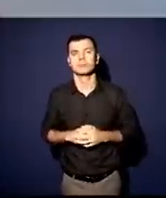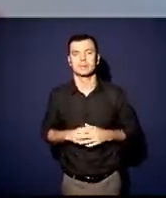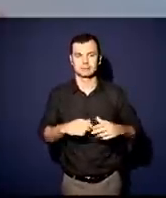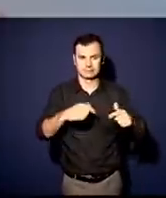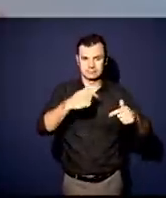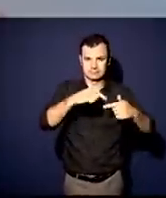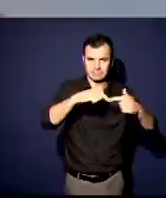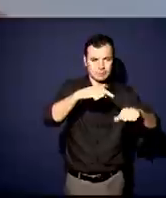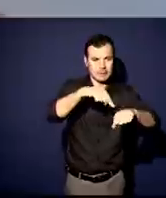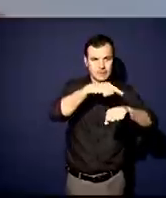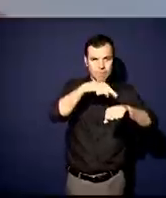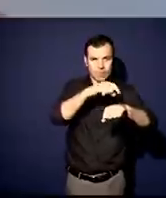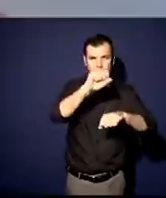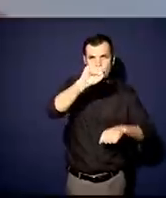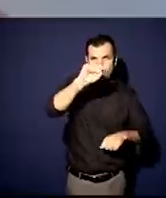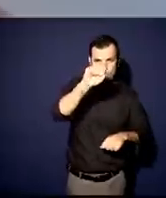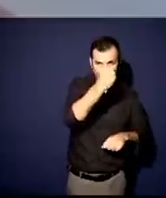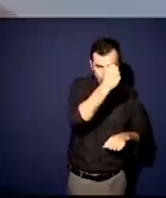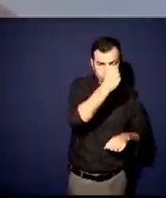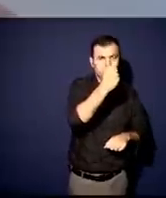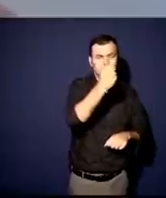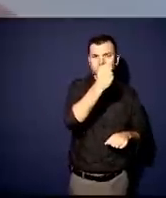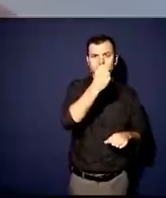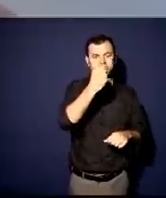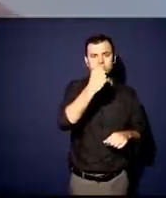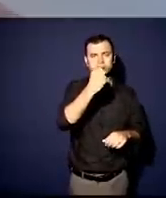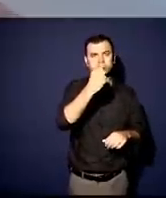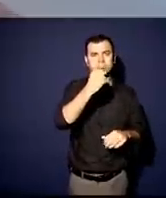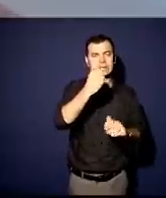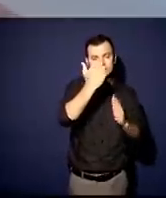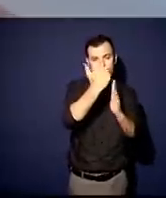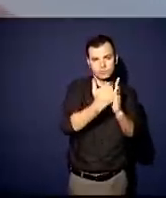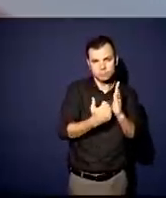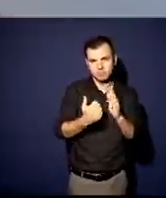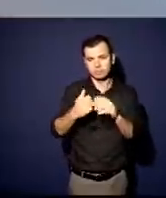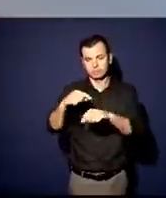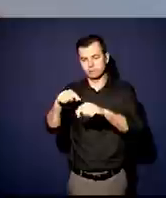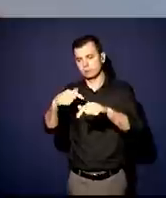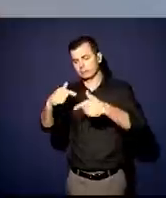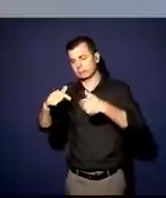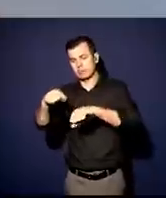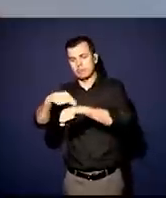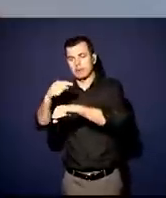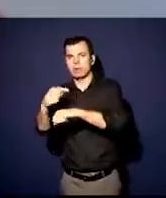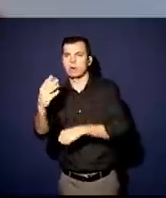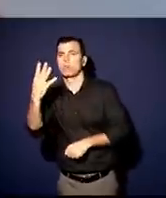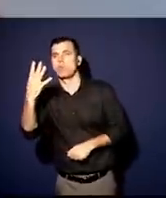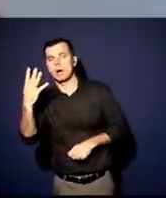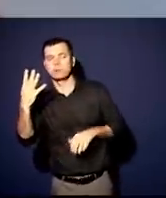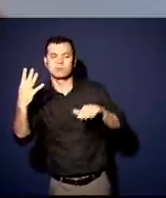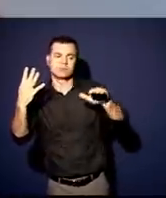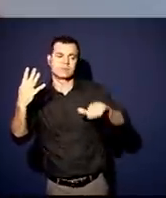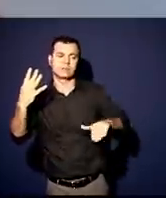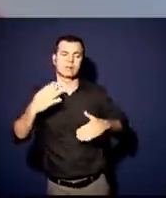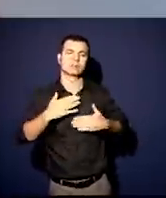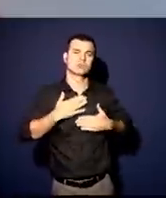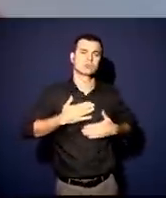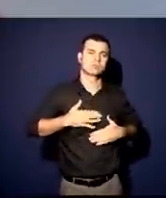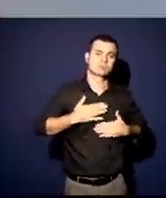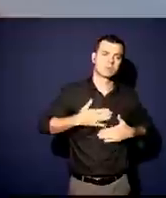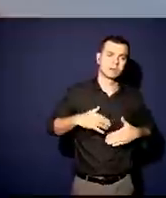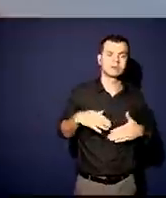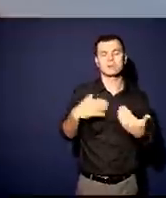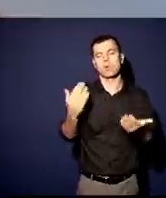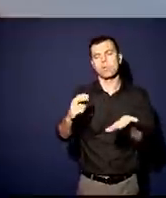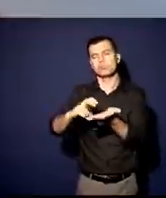de 8 horas por um período de 4 horas e descansado no turno da tarde, por exemplo, ou vice-versa, acordado mais